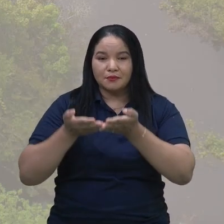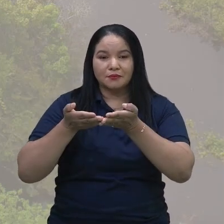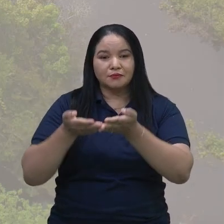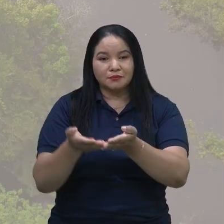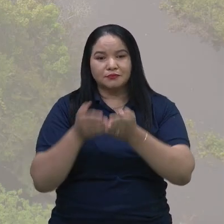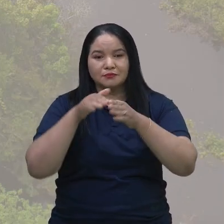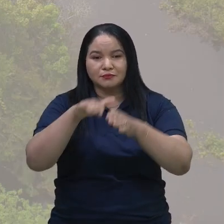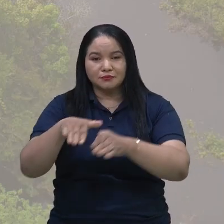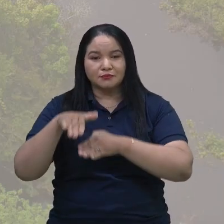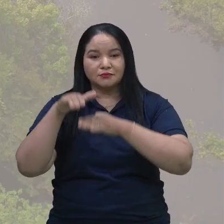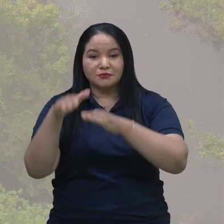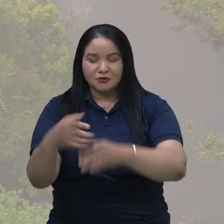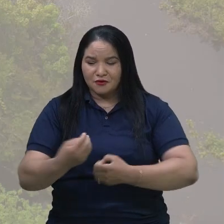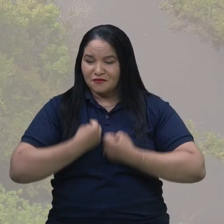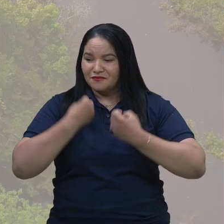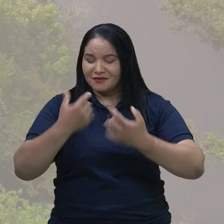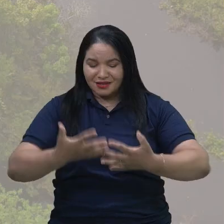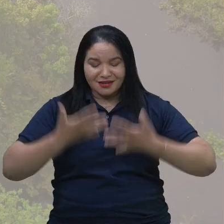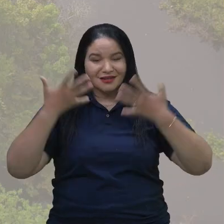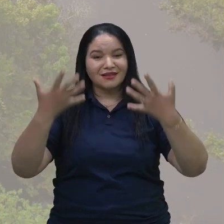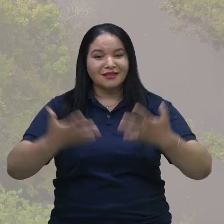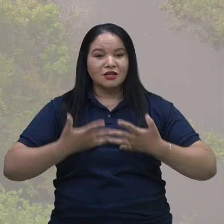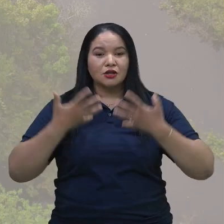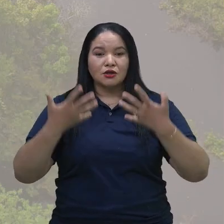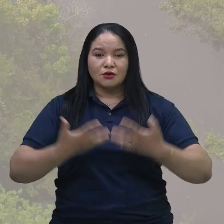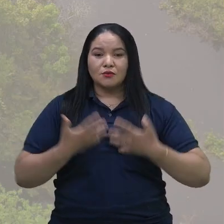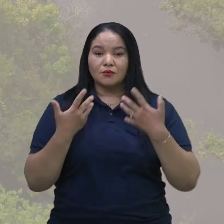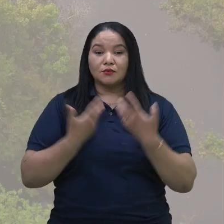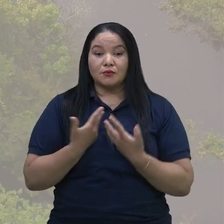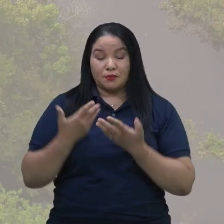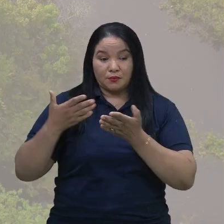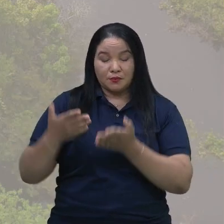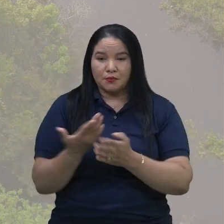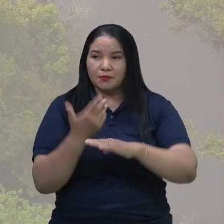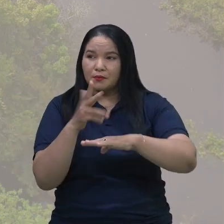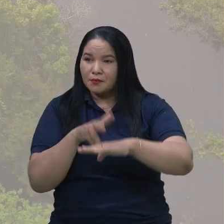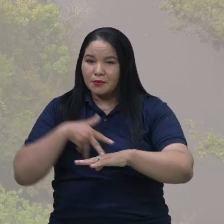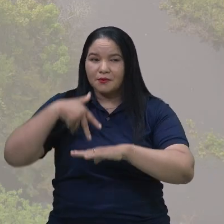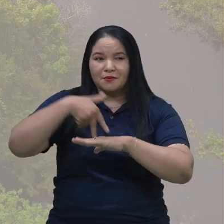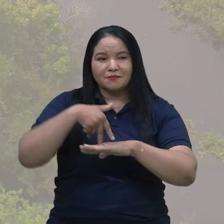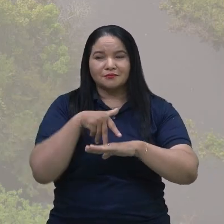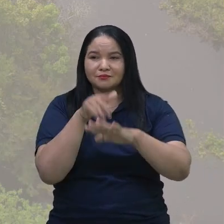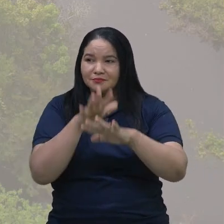vida volta a se alegrar. Lá no barranco tem